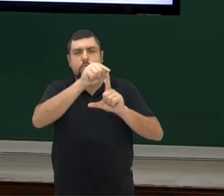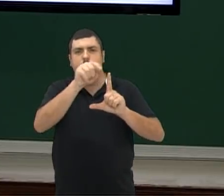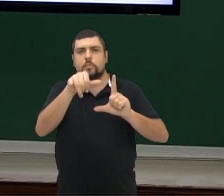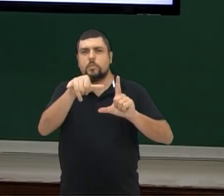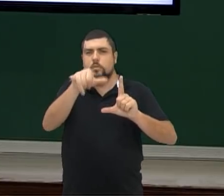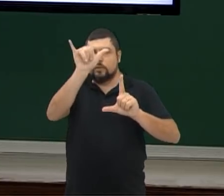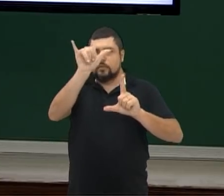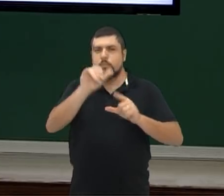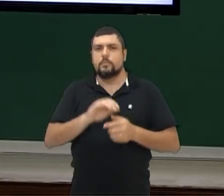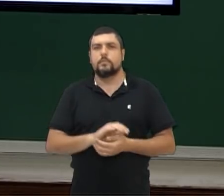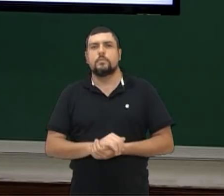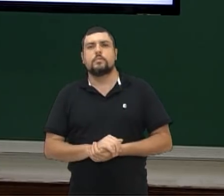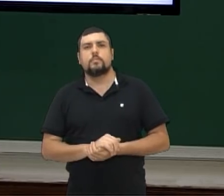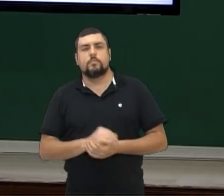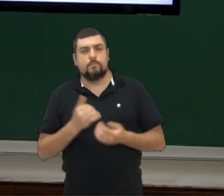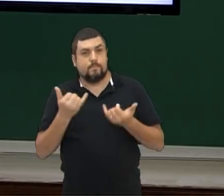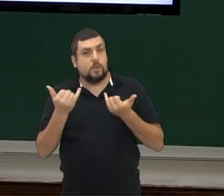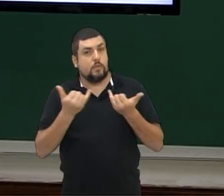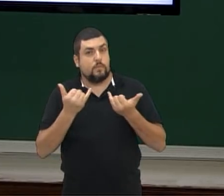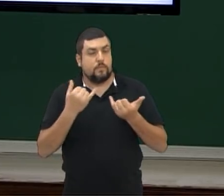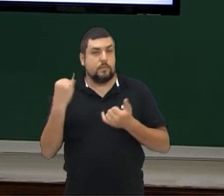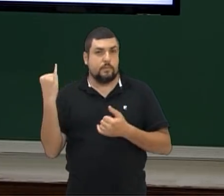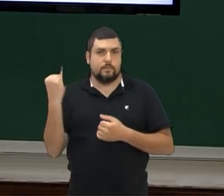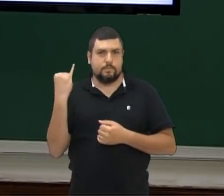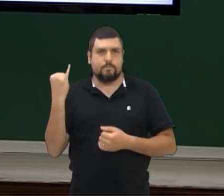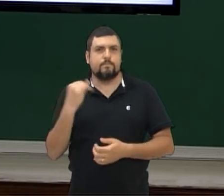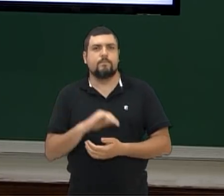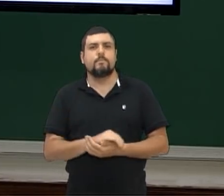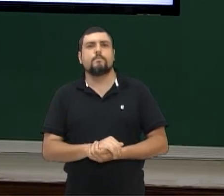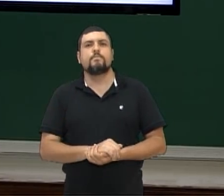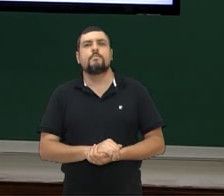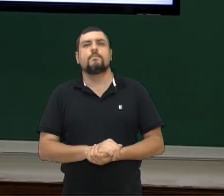Tá? Não esqueça essas informações aí que ajuda a identificar a figura.